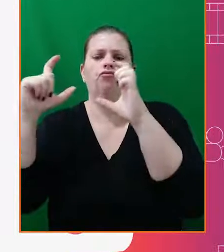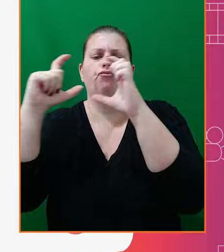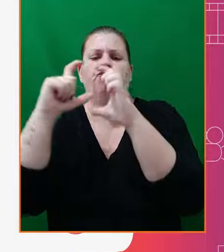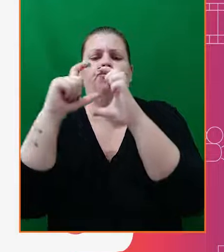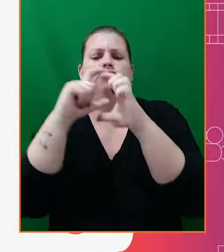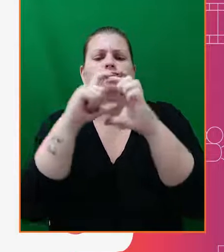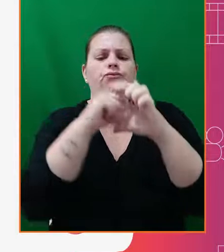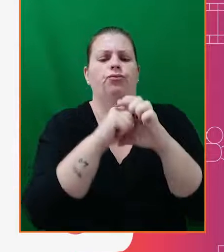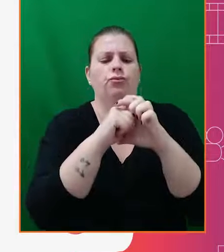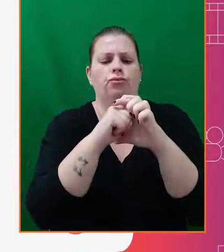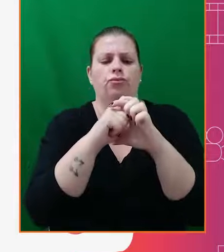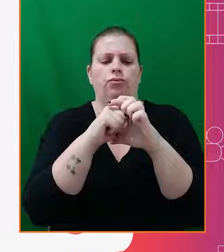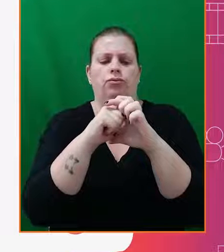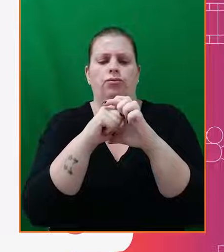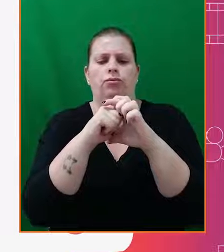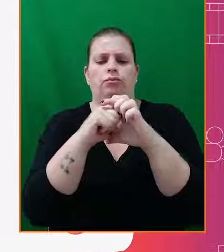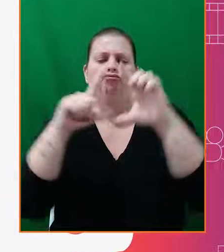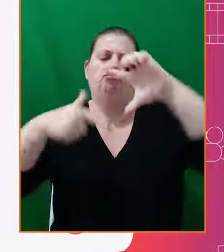das formas.